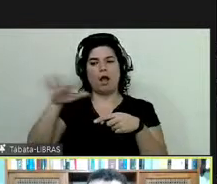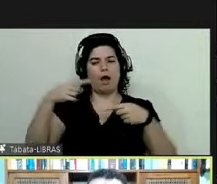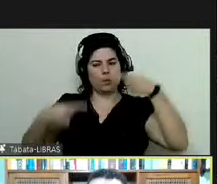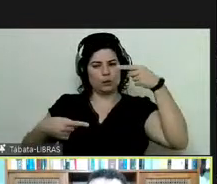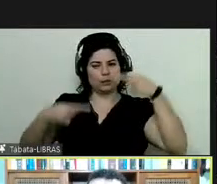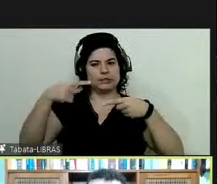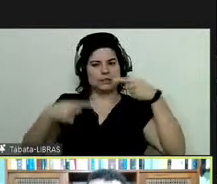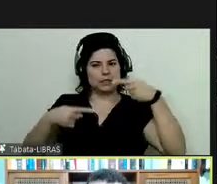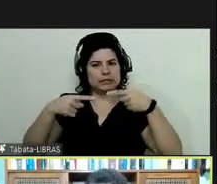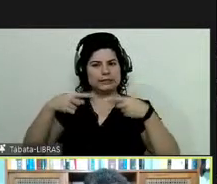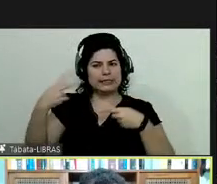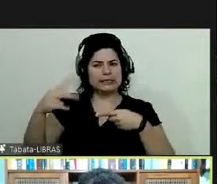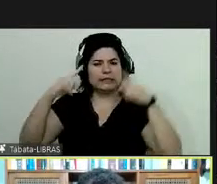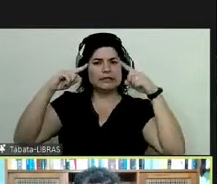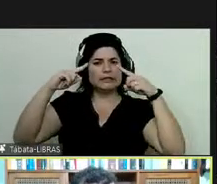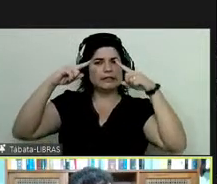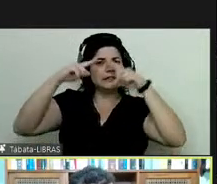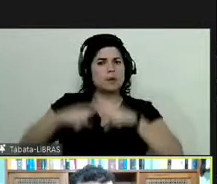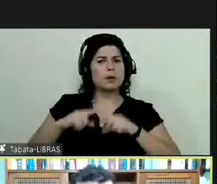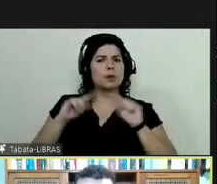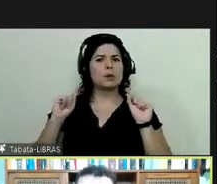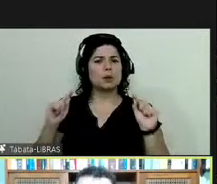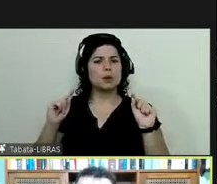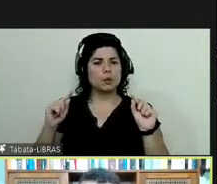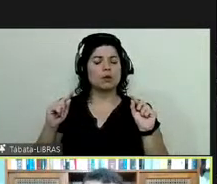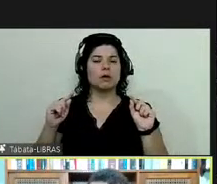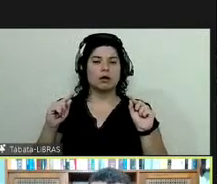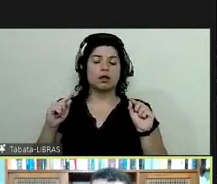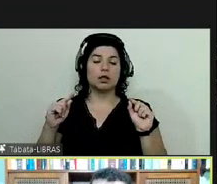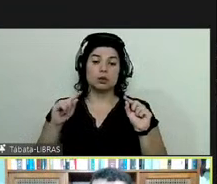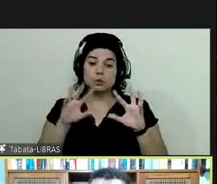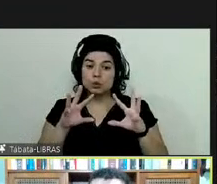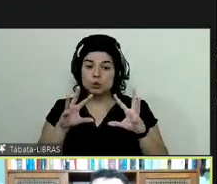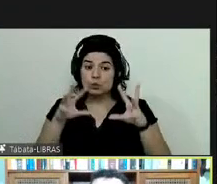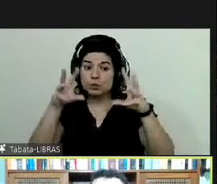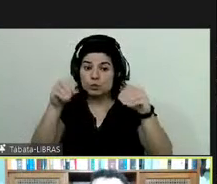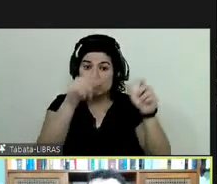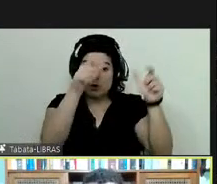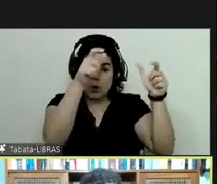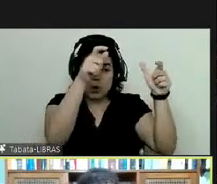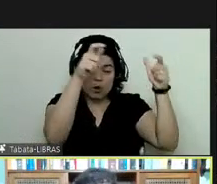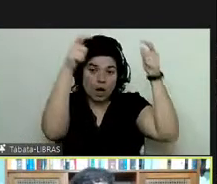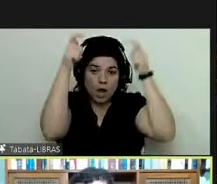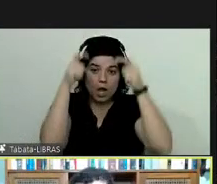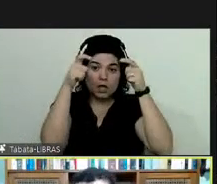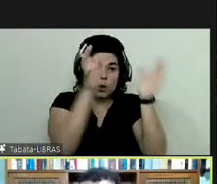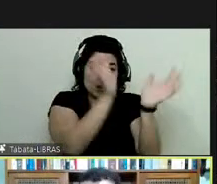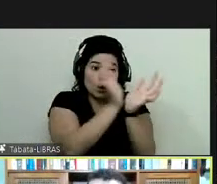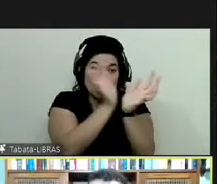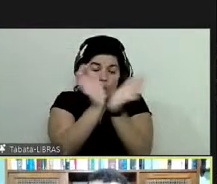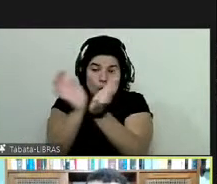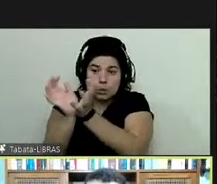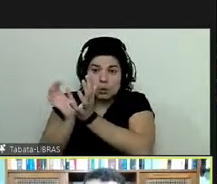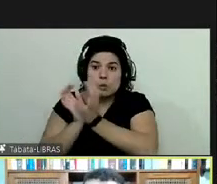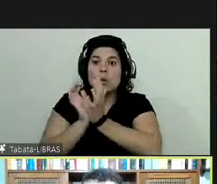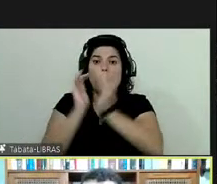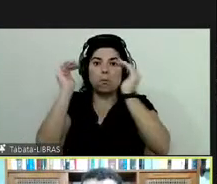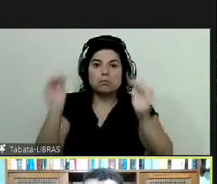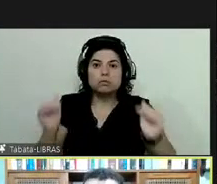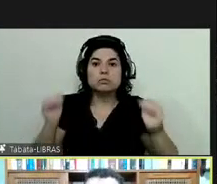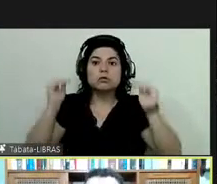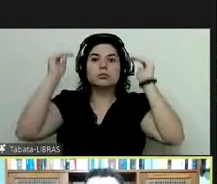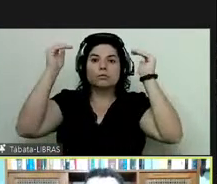desafio dele será justamente fazer com que todos aqueles reinos fragmentados todos aqueles fios extremamente